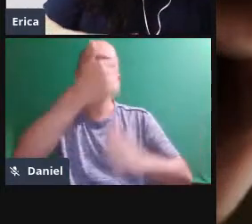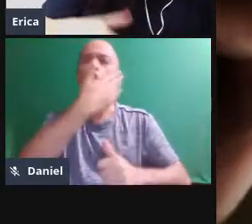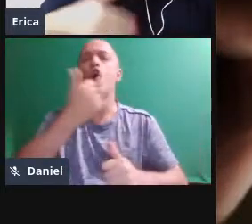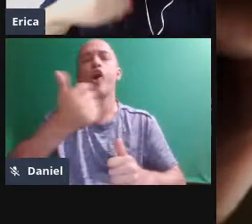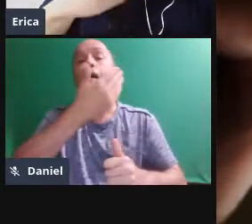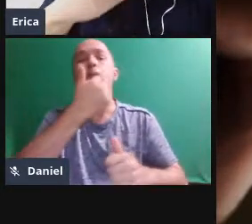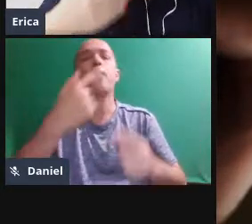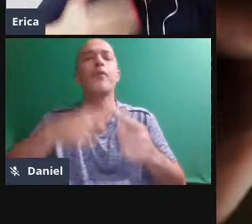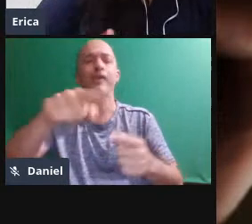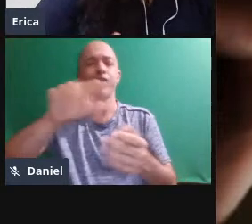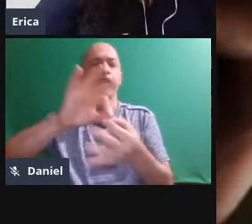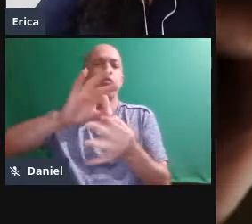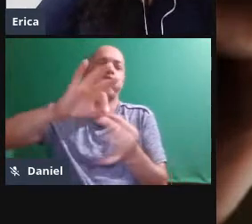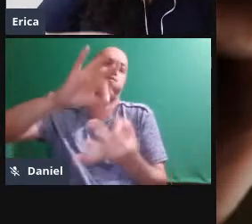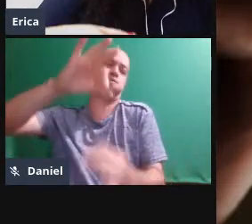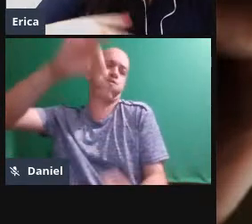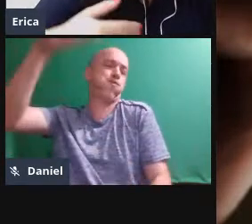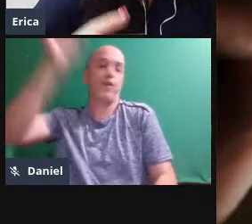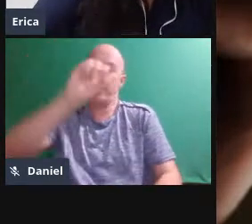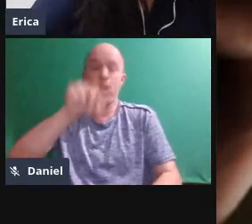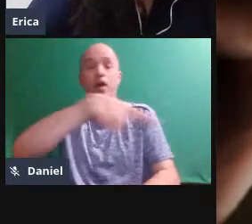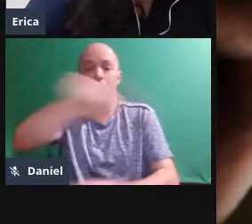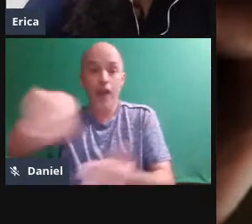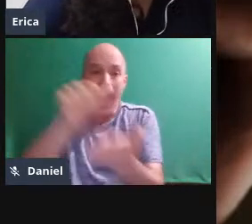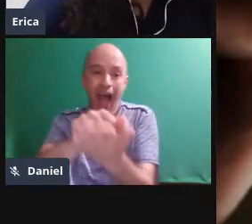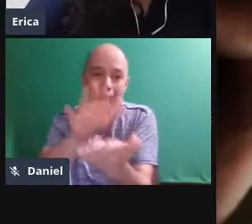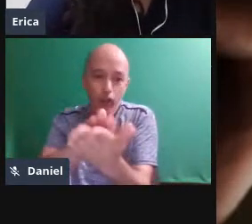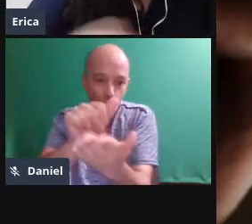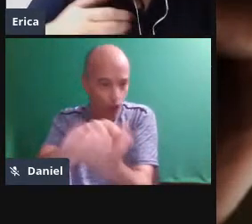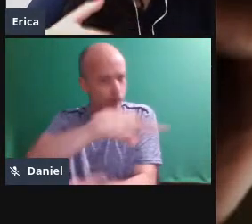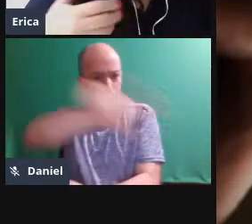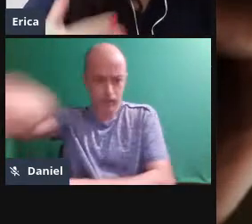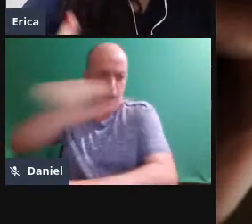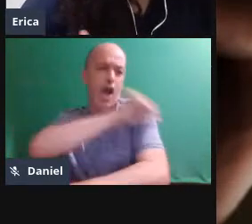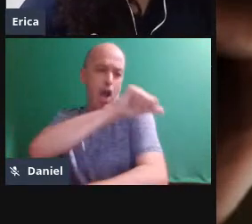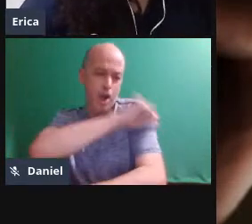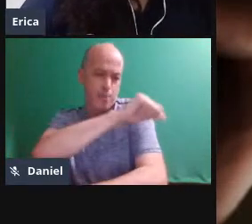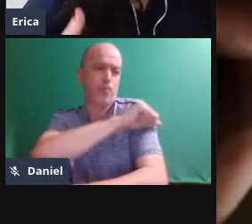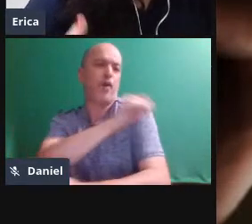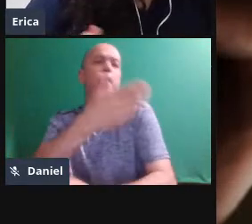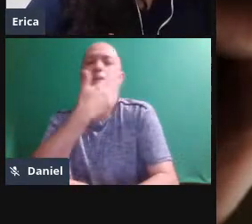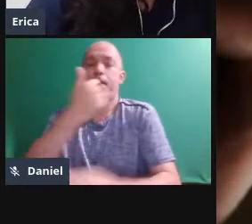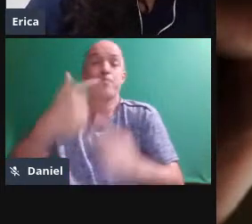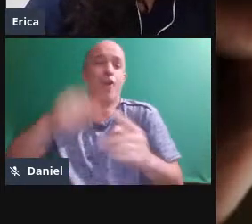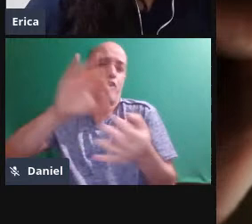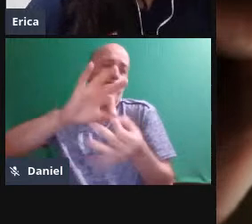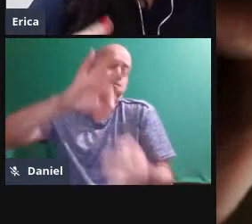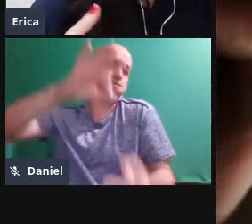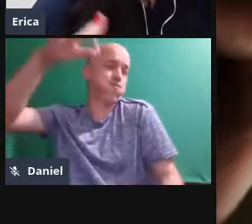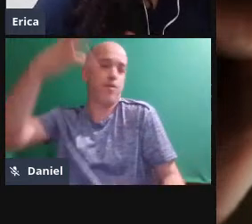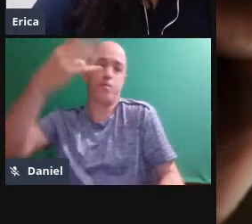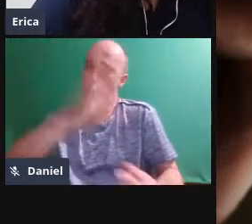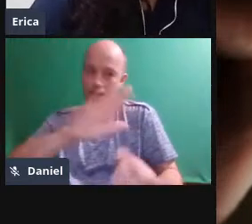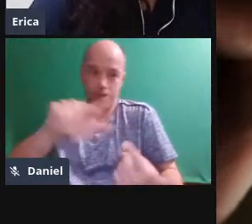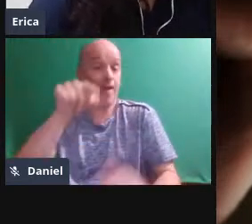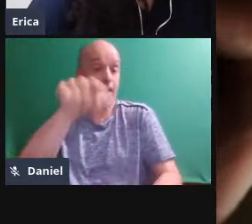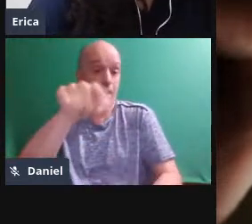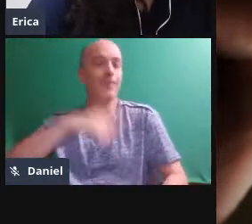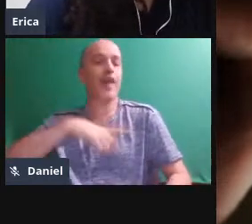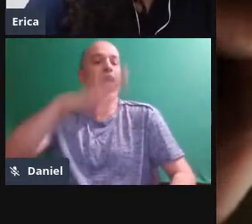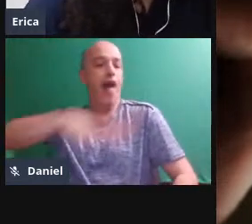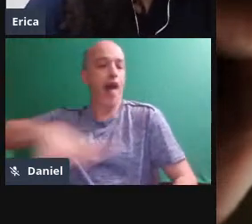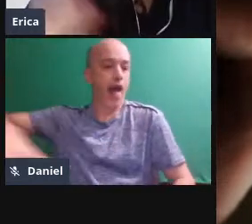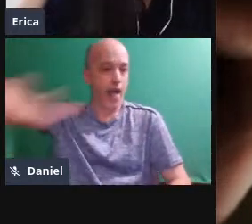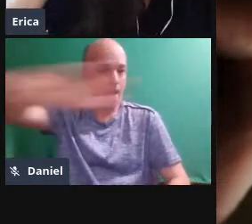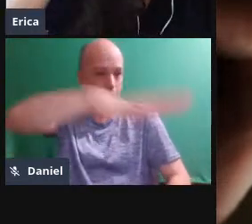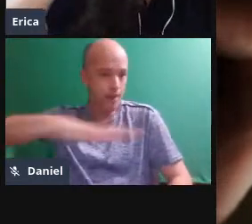Que reconhece Libras, a importância da Libras na área de saúde. Nós temos o decreto que regulamenta isso também. É